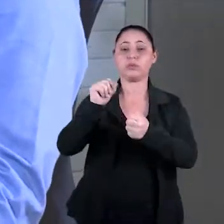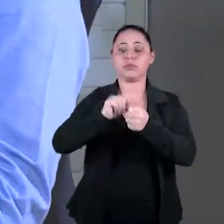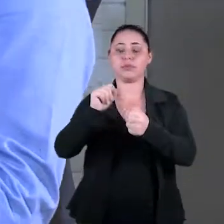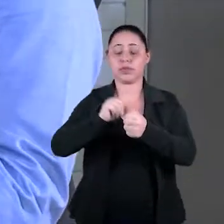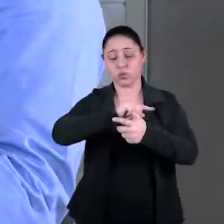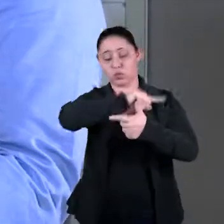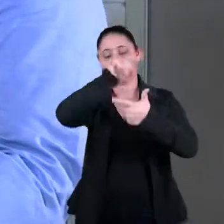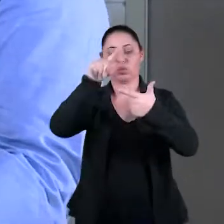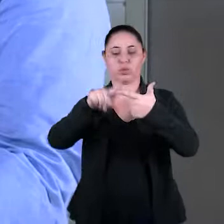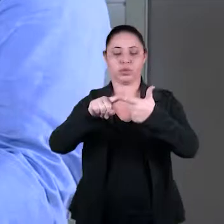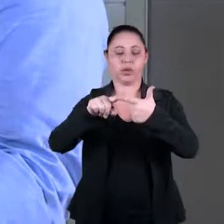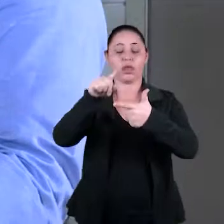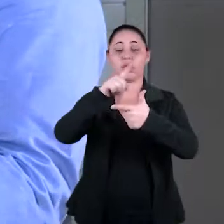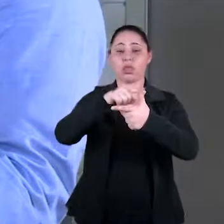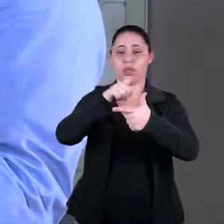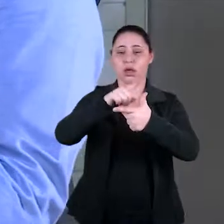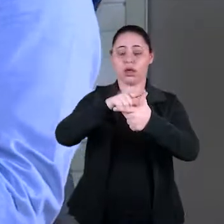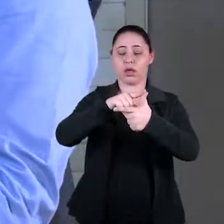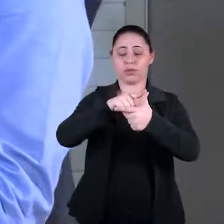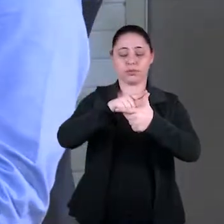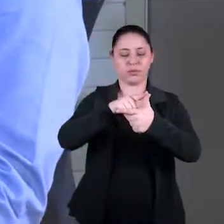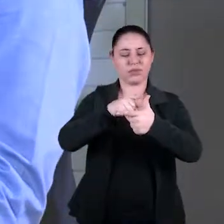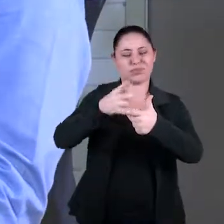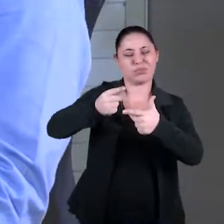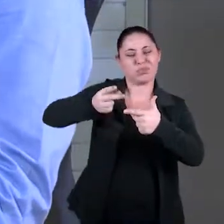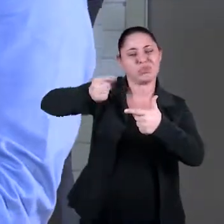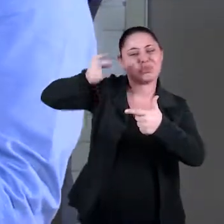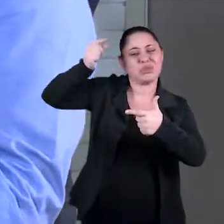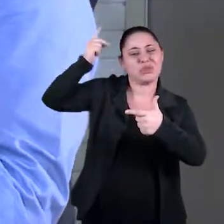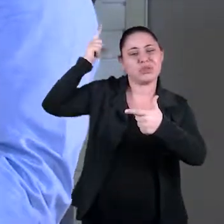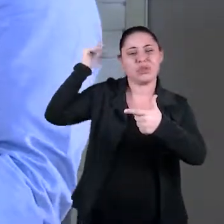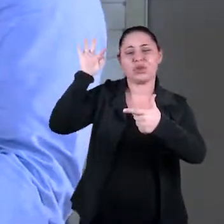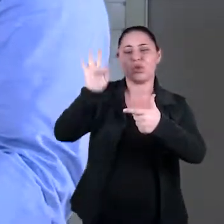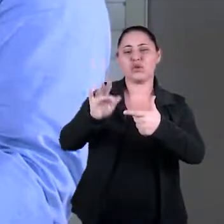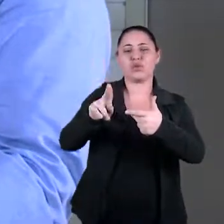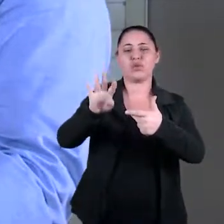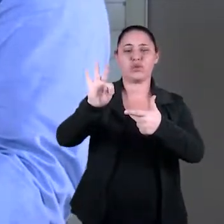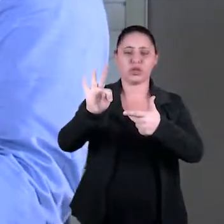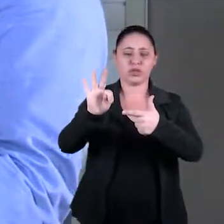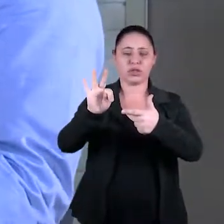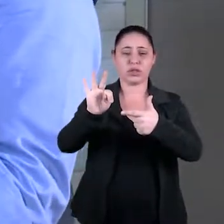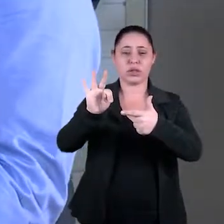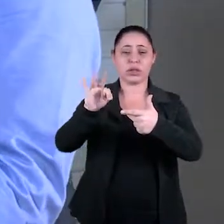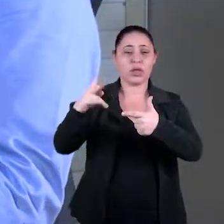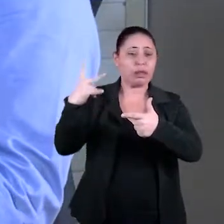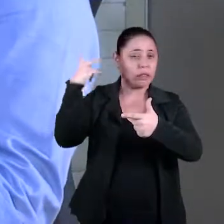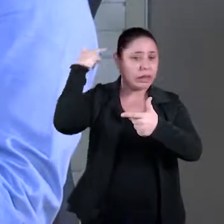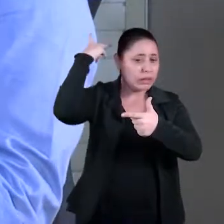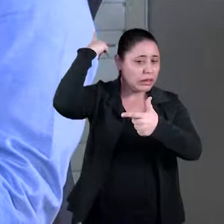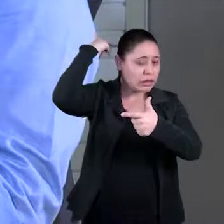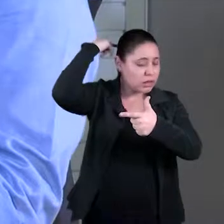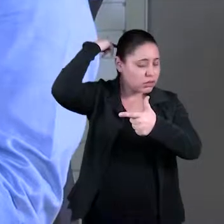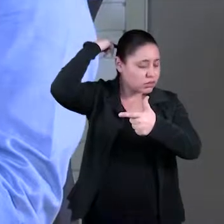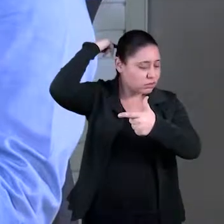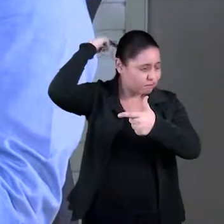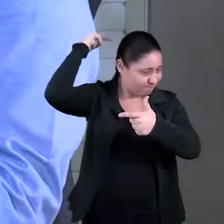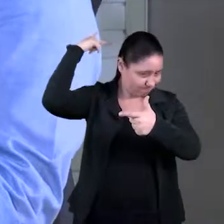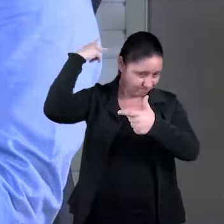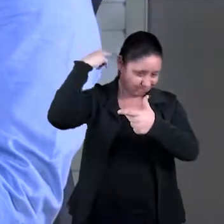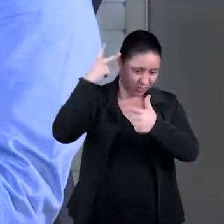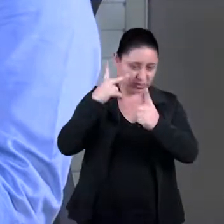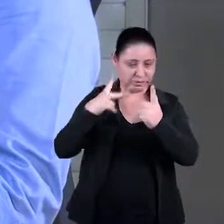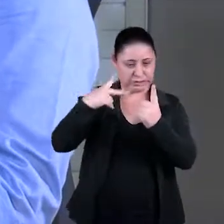técnicas, né? Tem uma técnica que é a mais antiga, que é chamada de FUT, em que retira-se uma faixa de cabelo da região posterior da